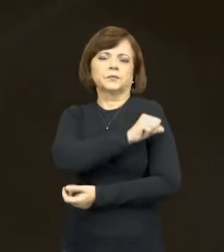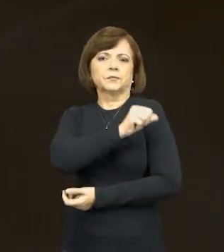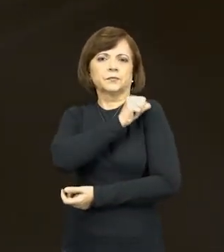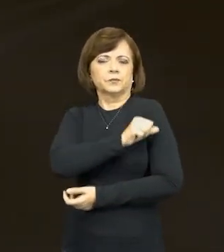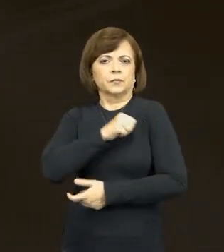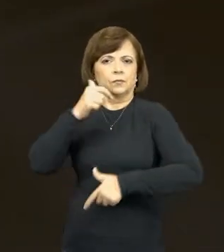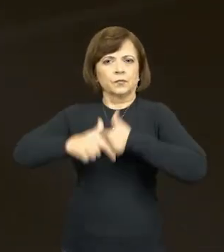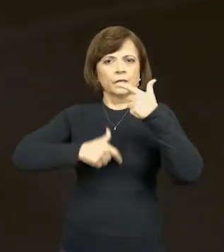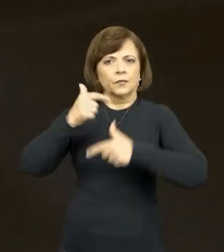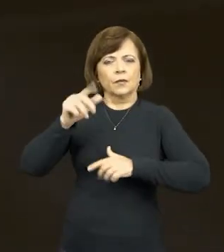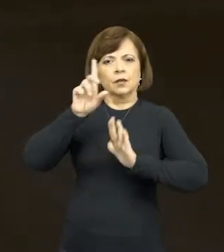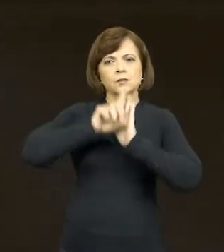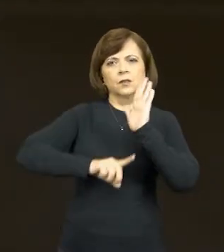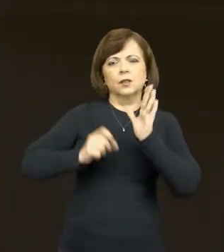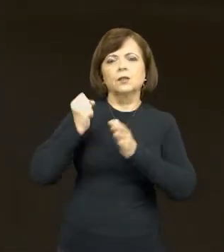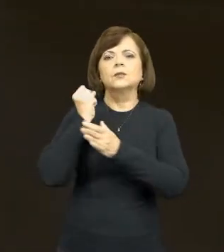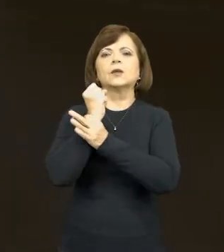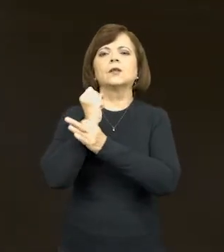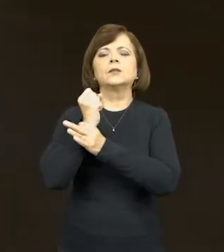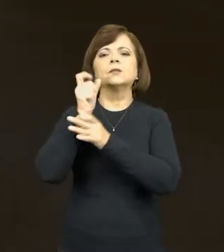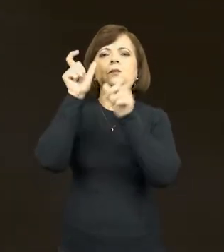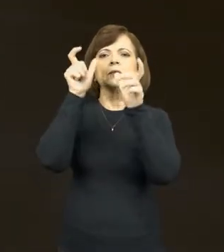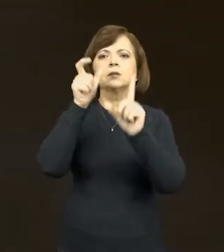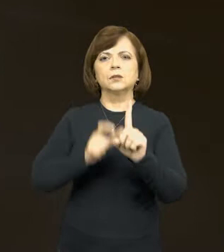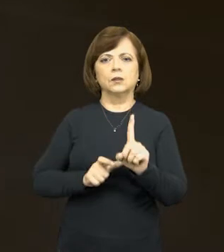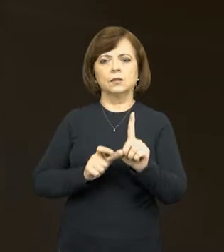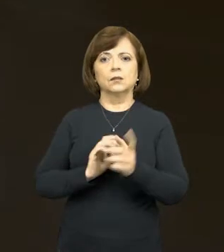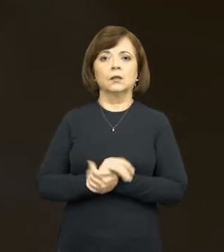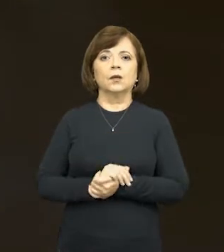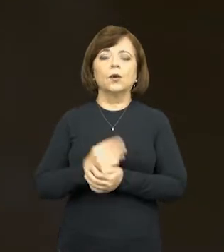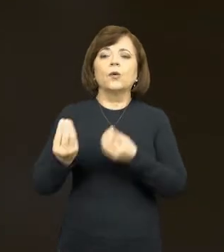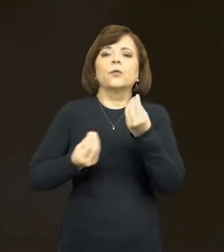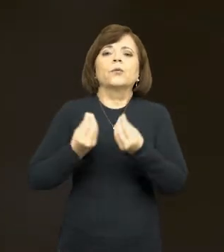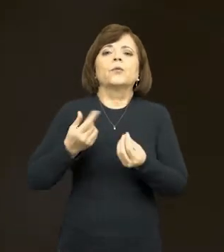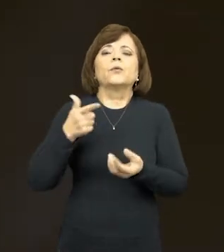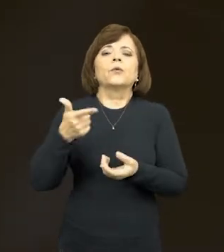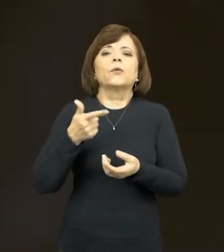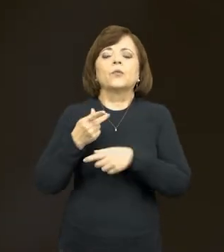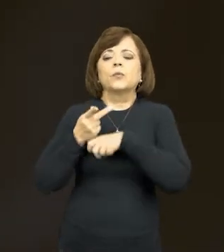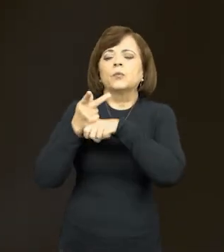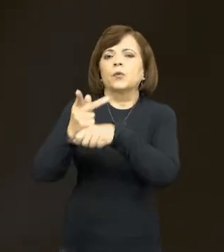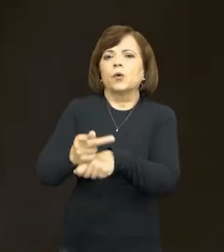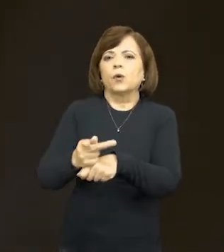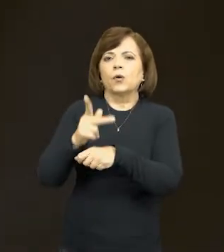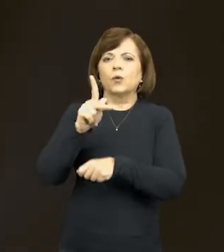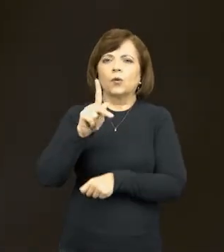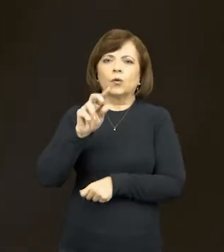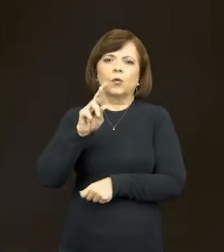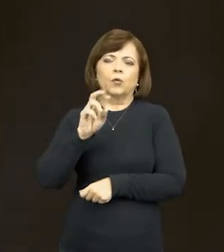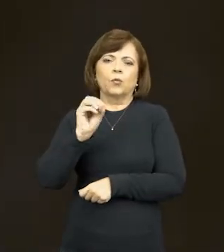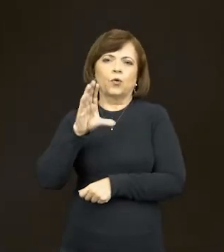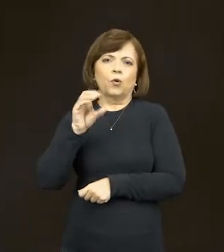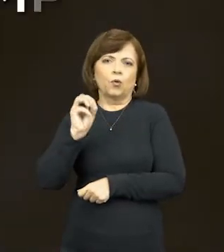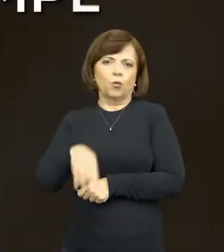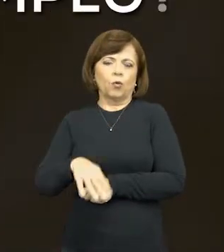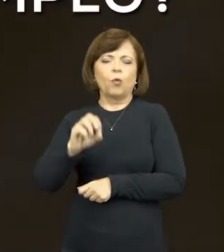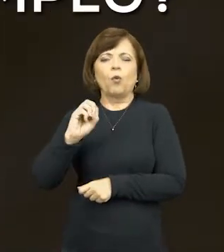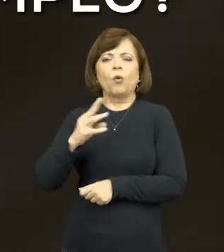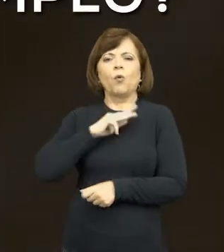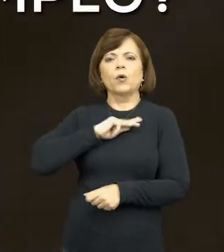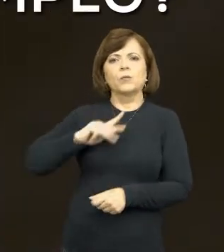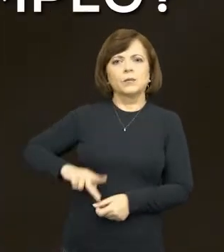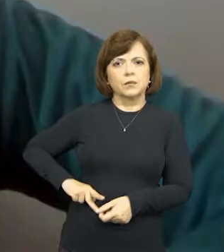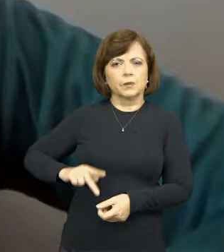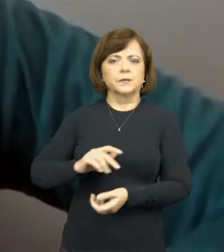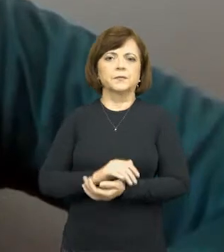de garantir o direito dos cidadãos? Qual a diferença entre o consumidor procurar o PROCON ou o MPRJ, por